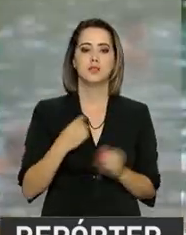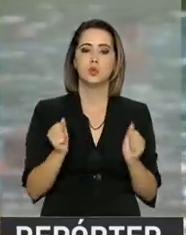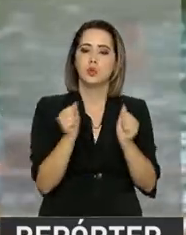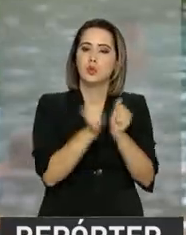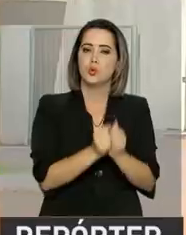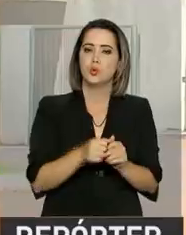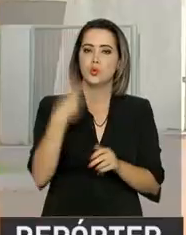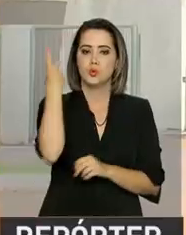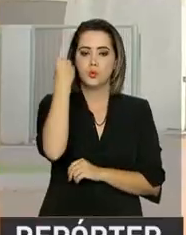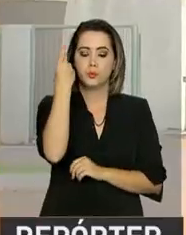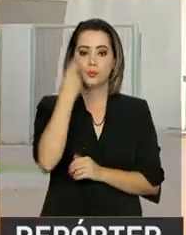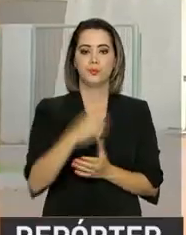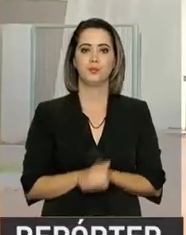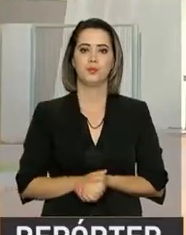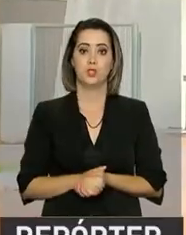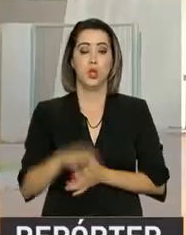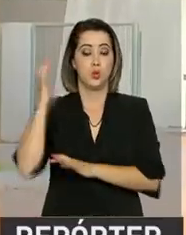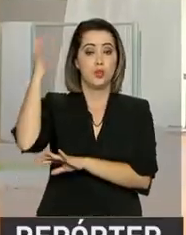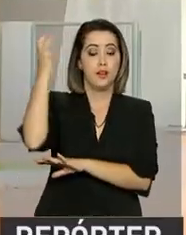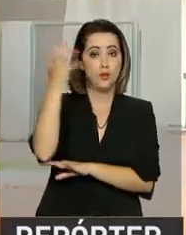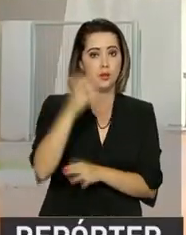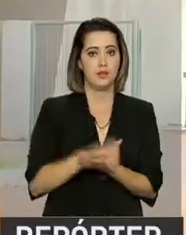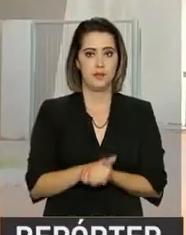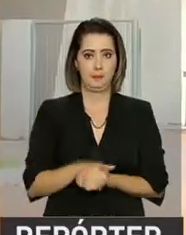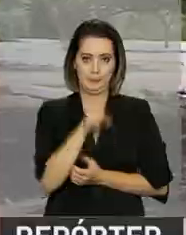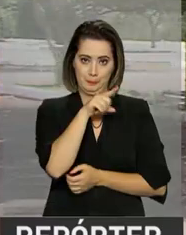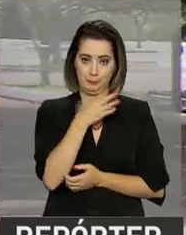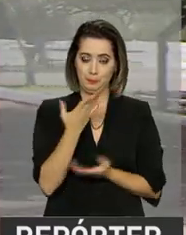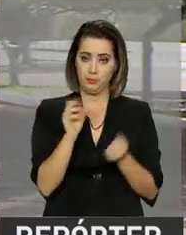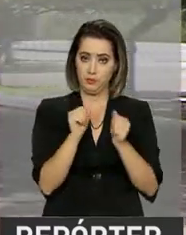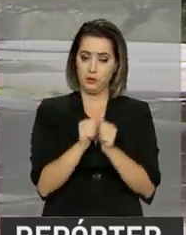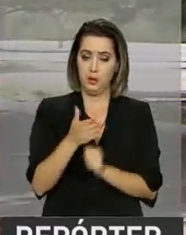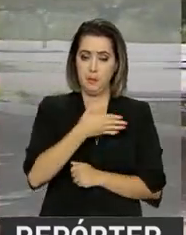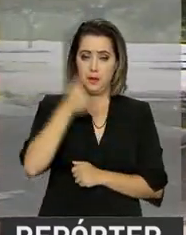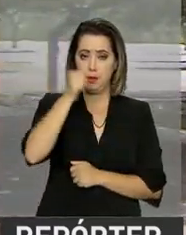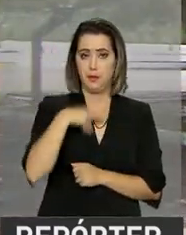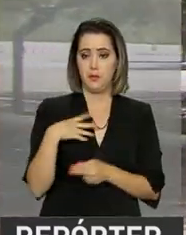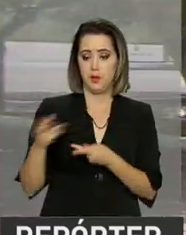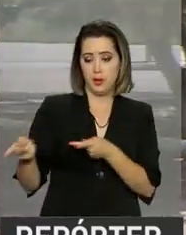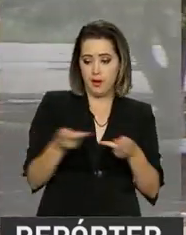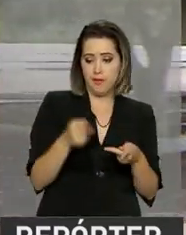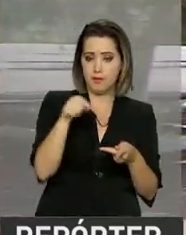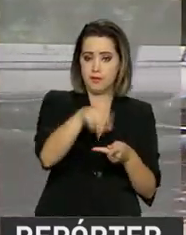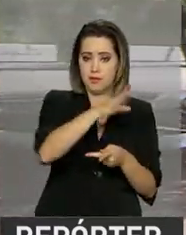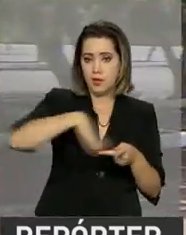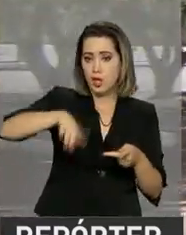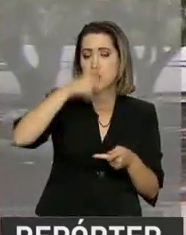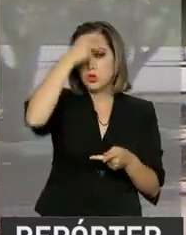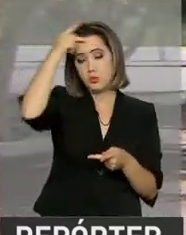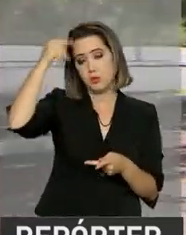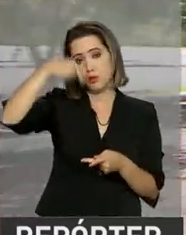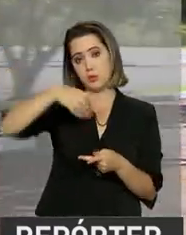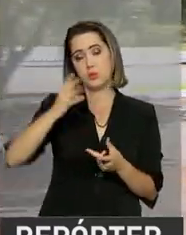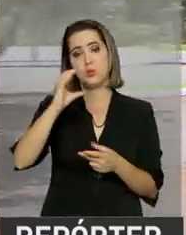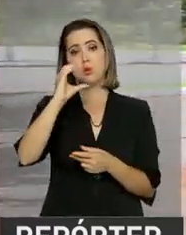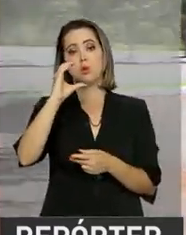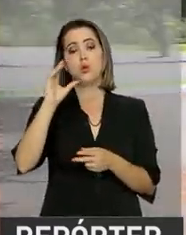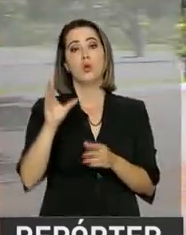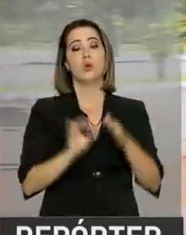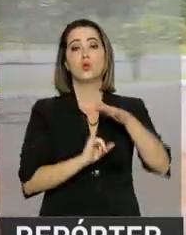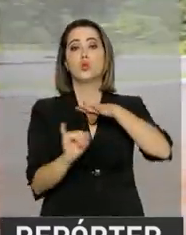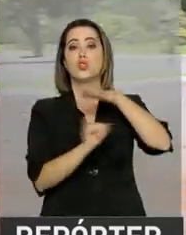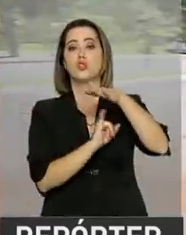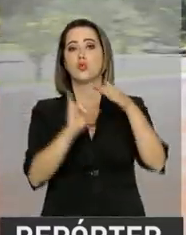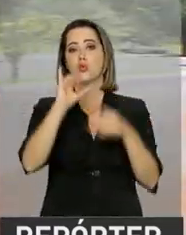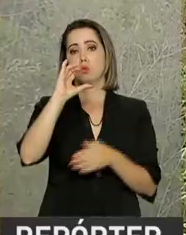junto à natureza. Para melhorar a recepção de brasilienses e turistas no parque, o Instituto Chico Mendes de Conservação